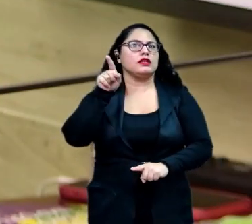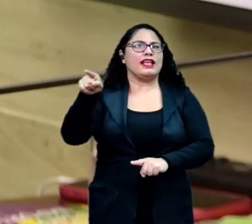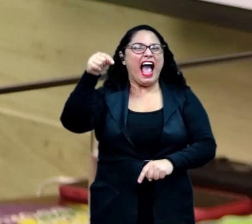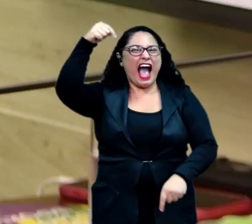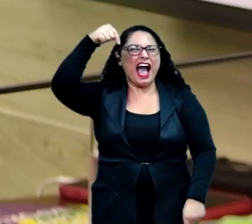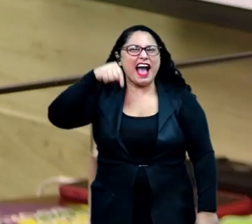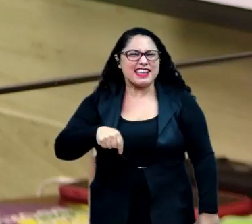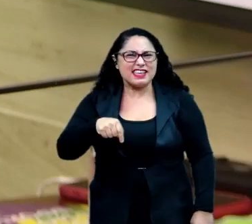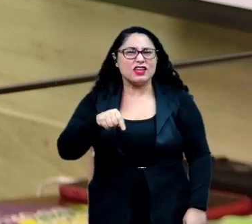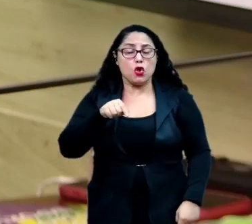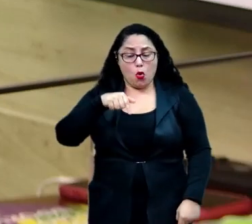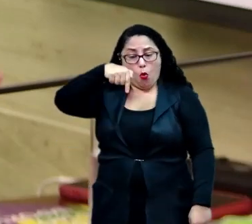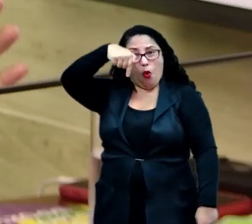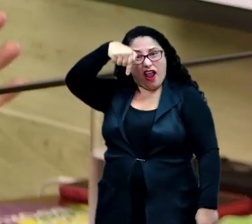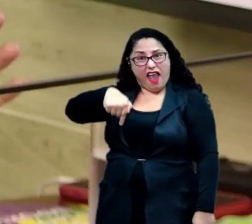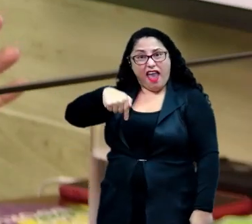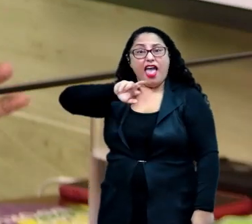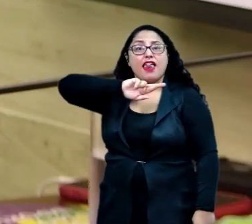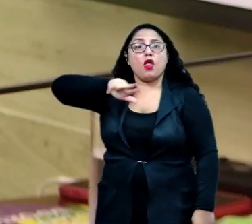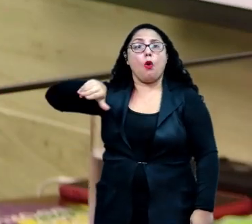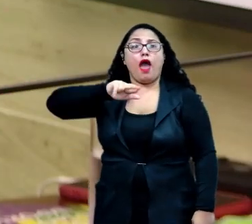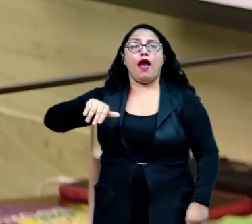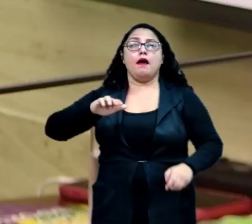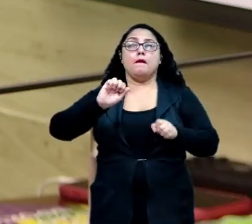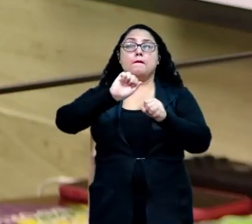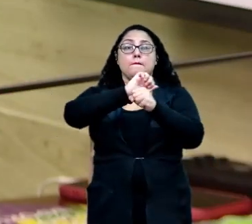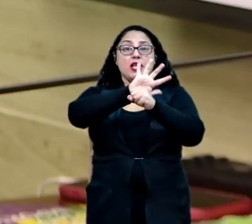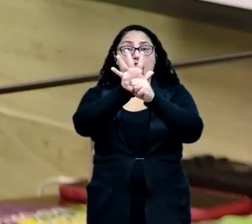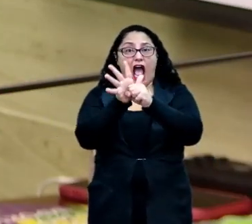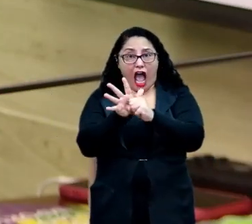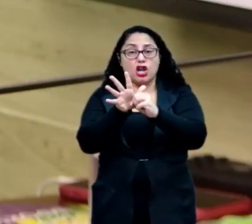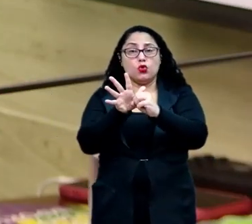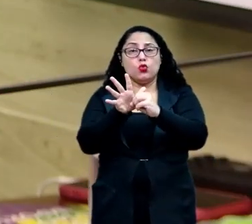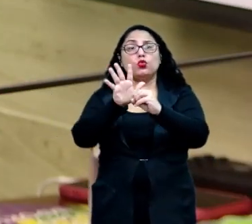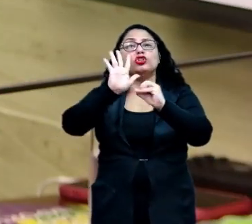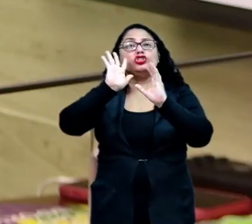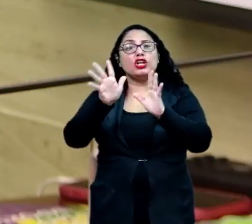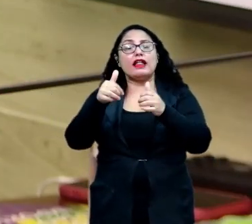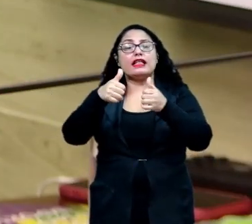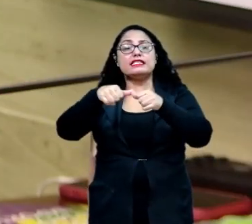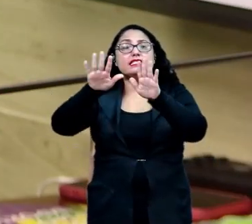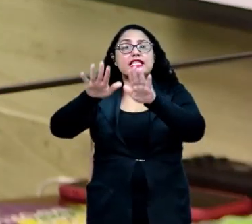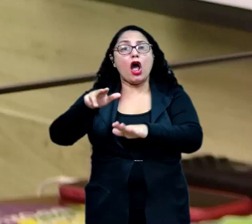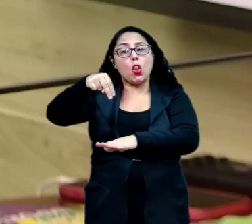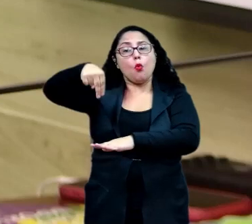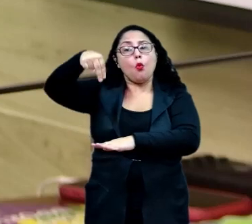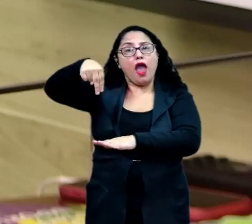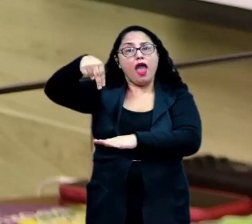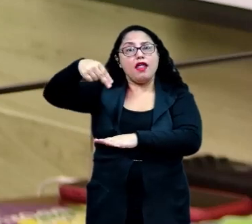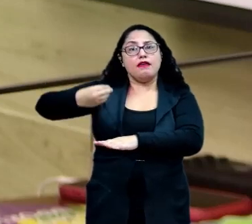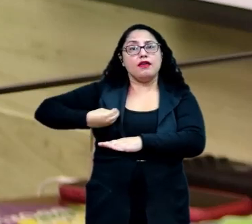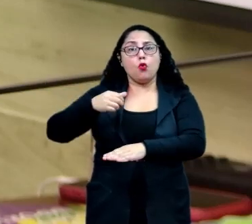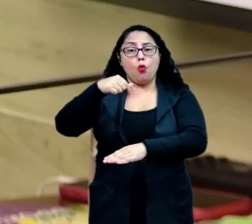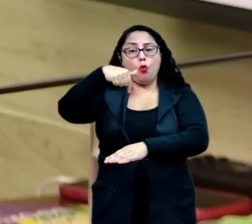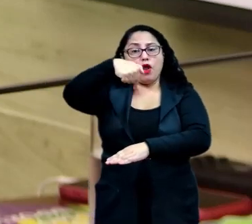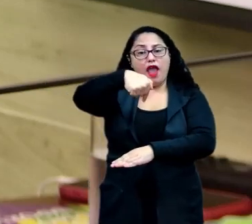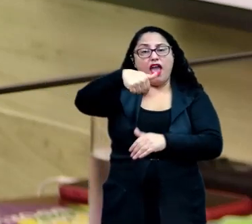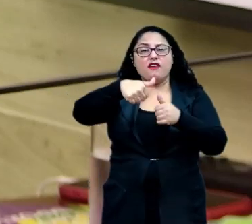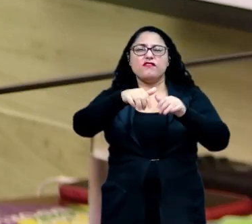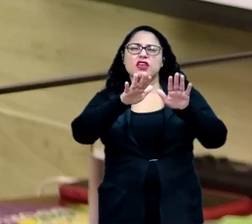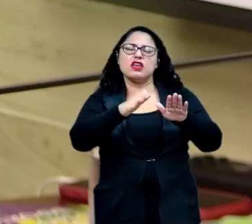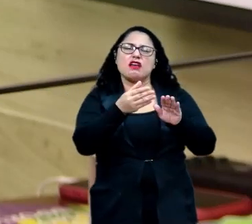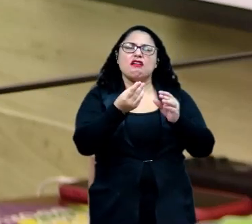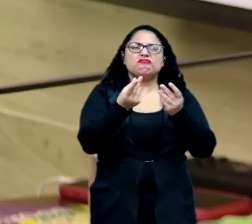Aqui, o que pra gente é o não binário. Só que o não binário já está aí no N. Uhum. né? Então o que ele fica